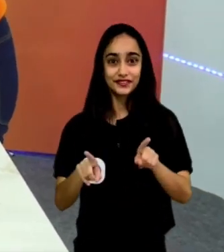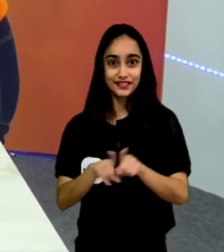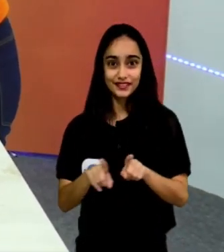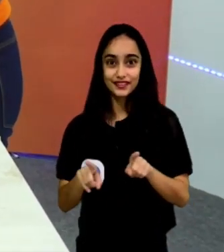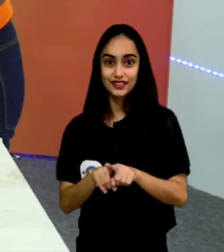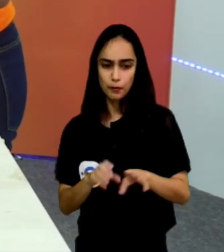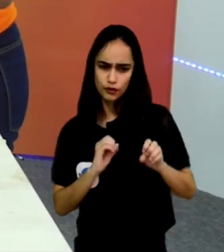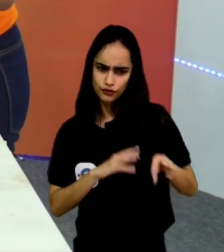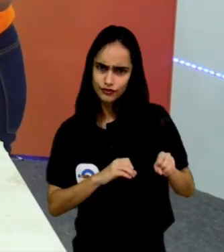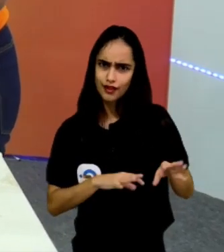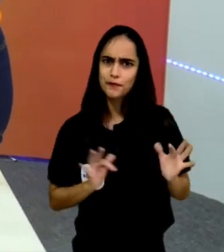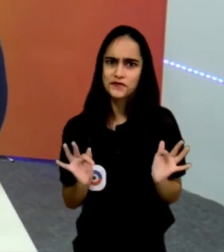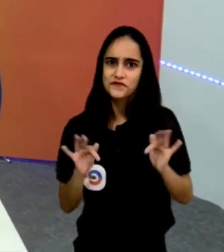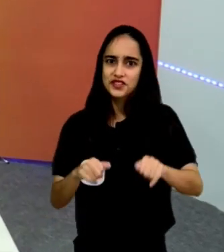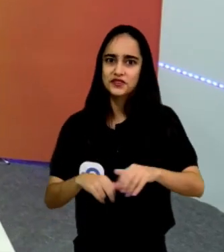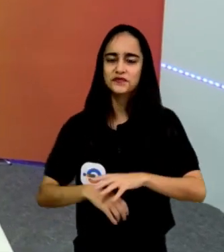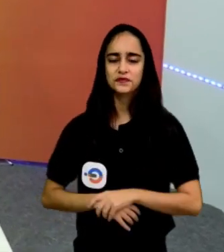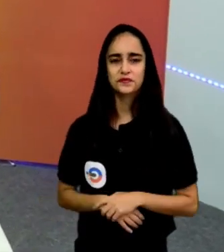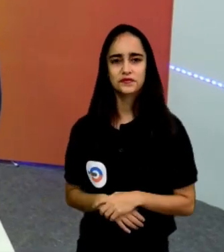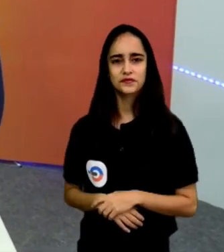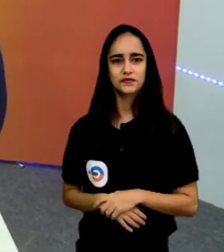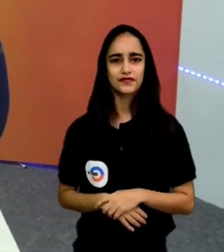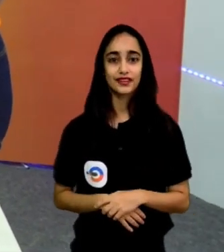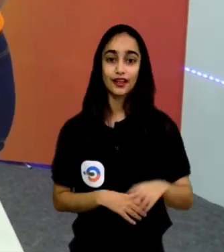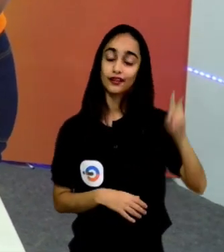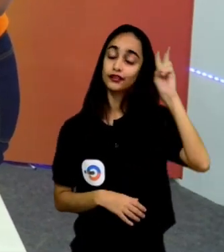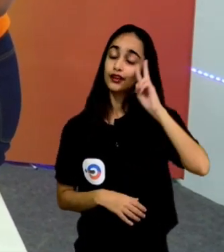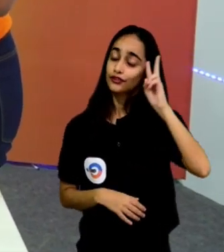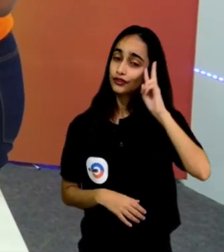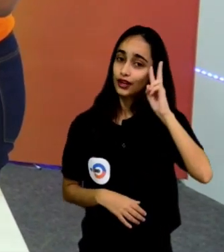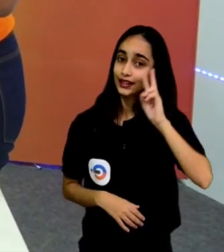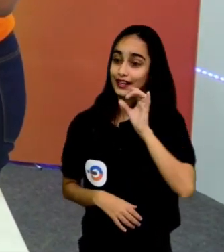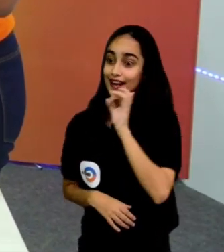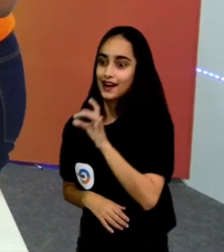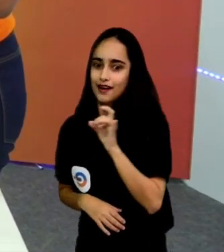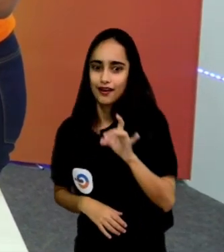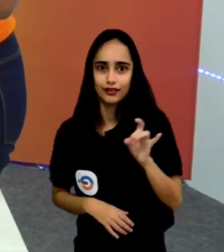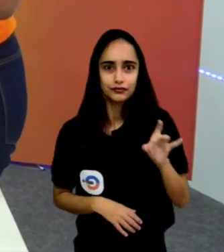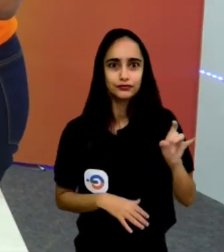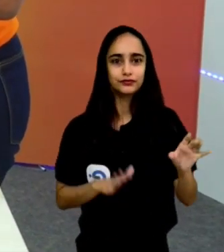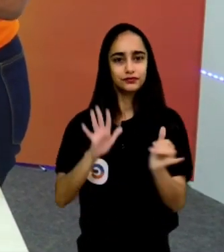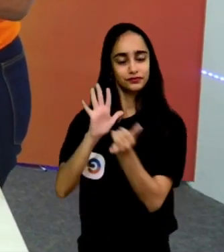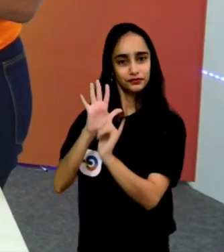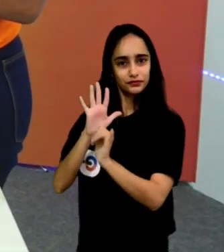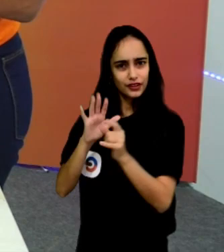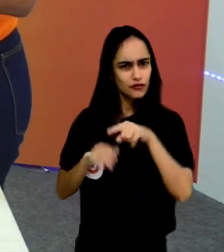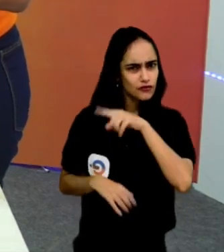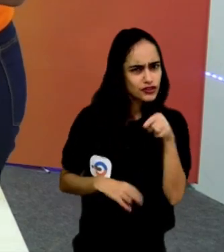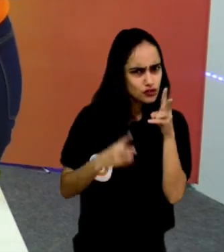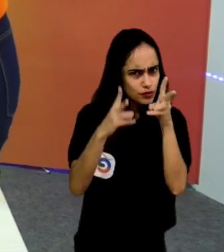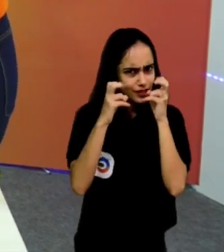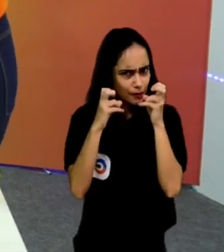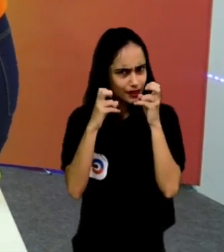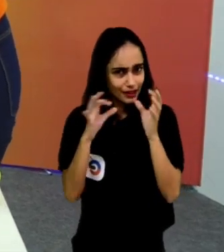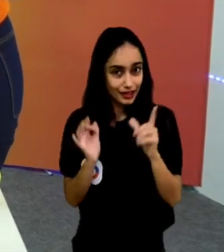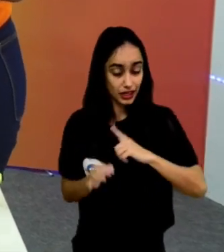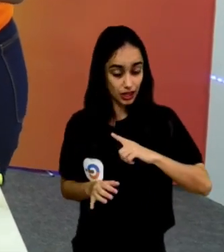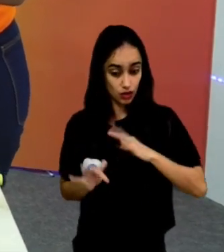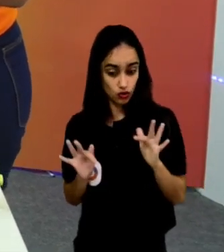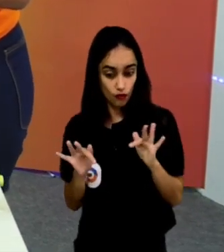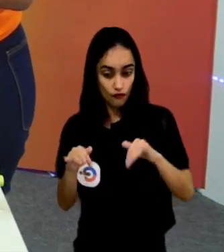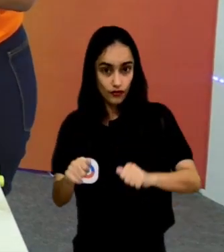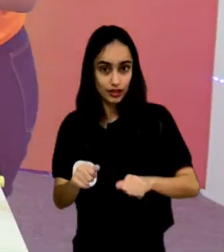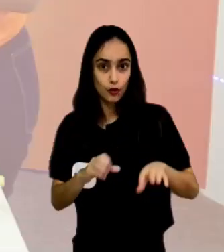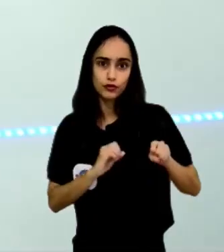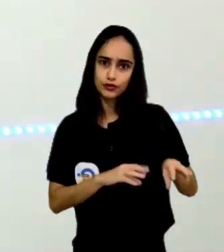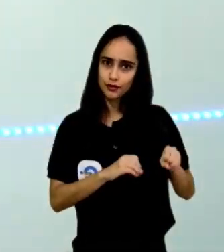de moral dessa história. Cada fábula aí, perceberam? Deixa aí no final uma lição de